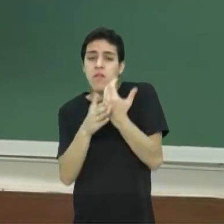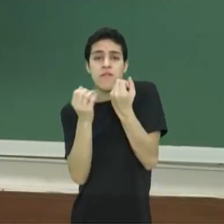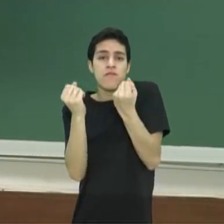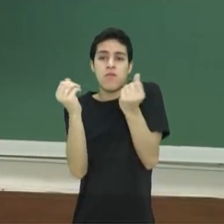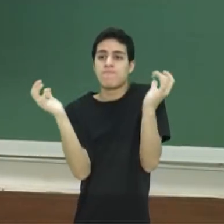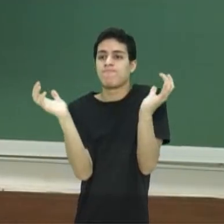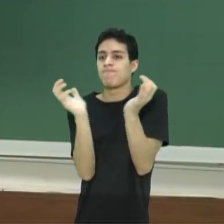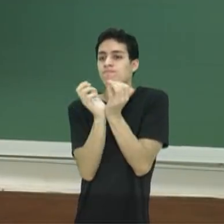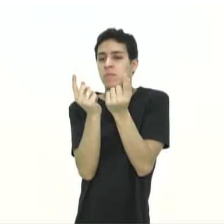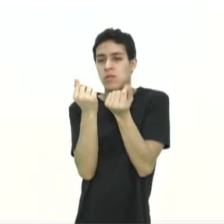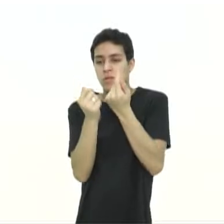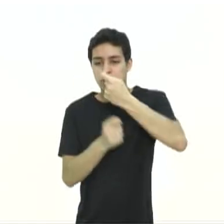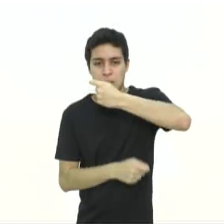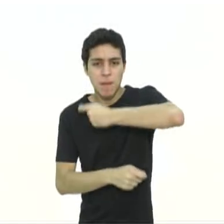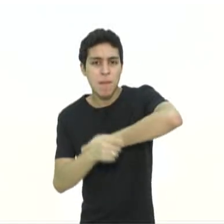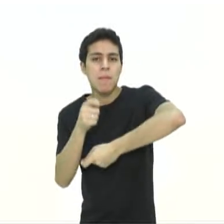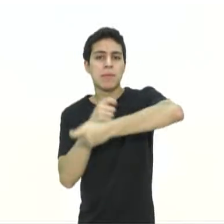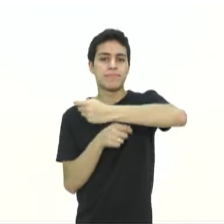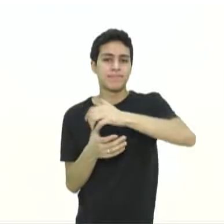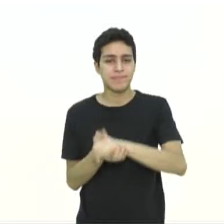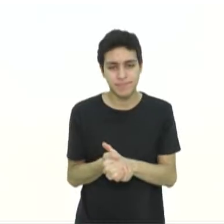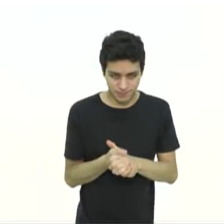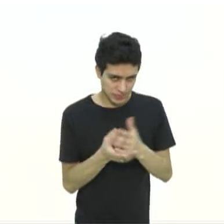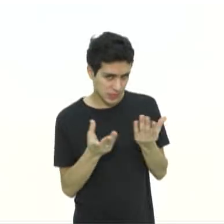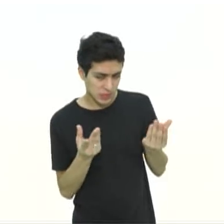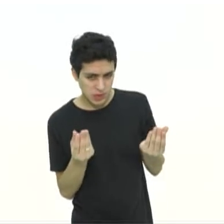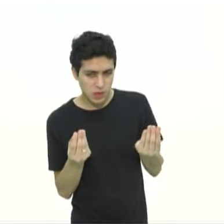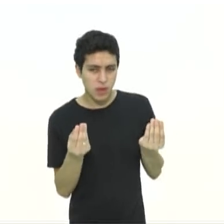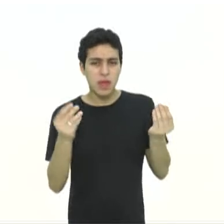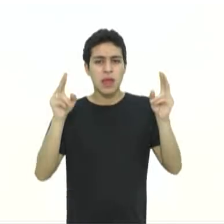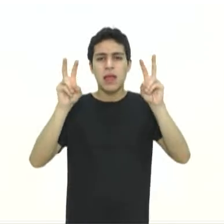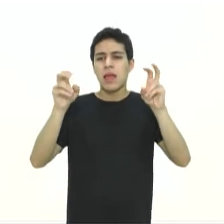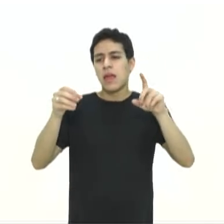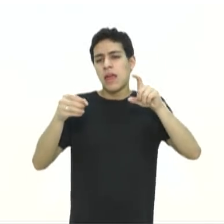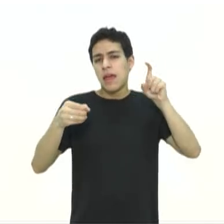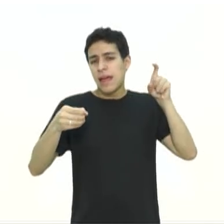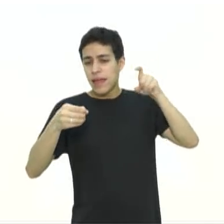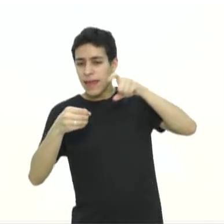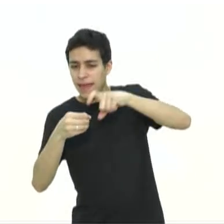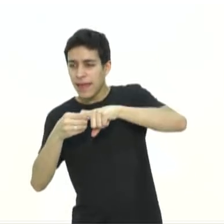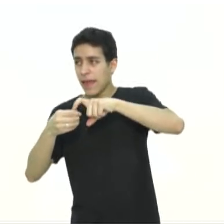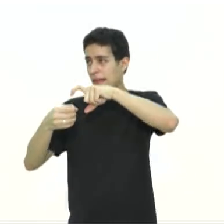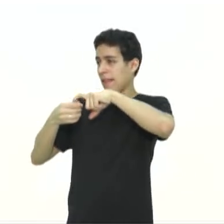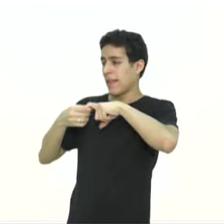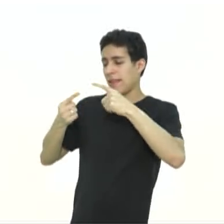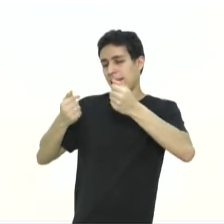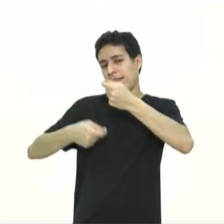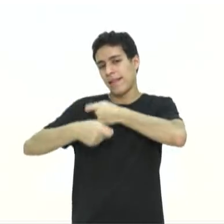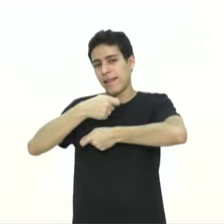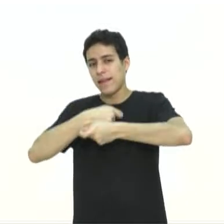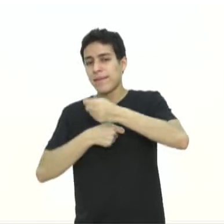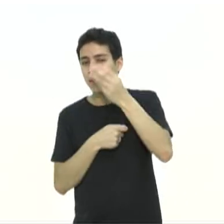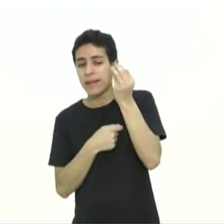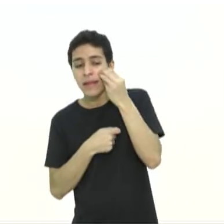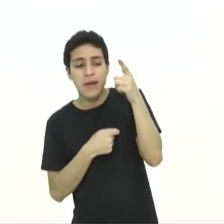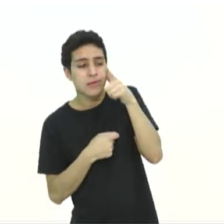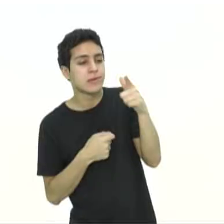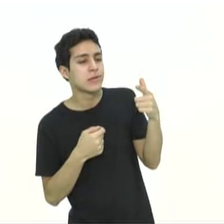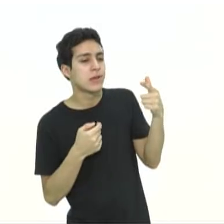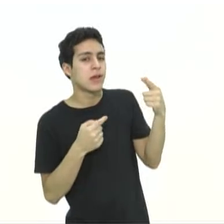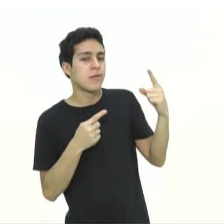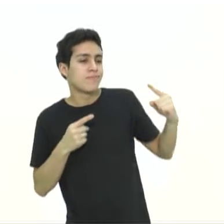coeso. A ideia da integração econômica também já vem de algum tempo, né, para disputar o mercado